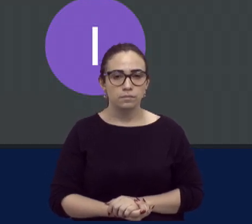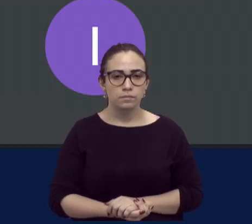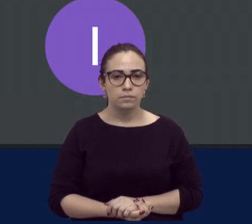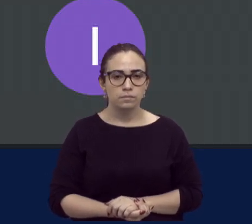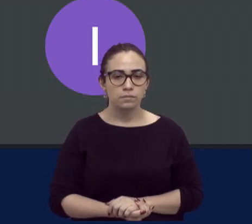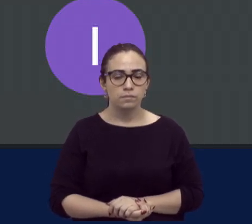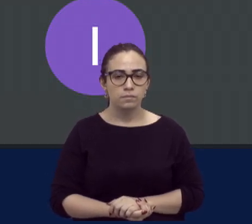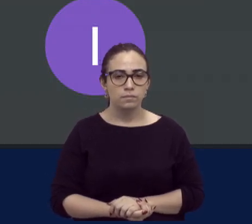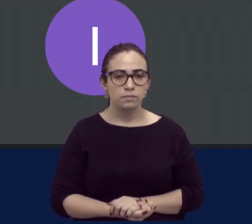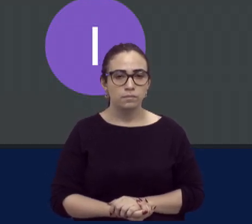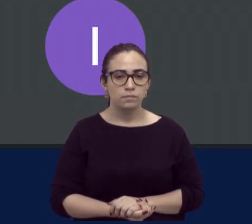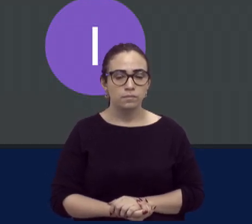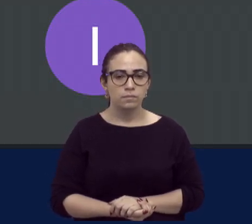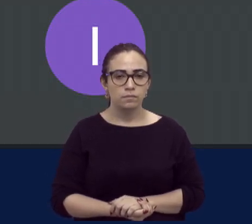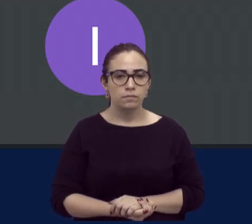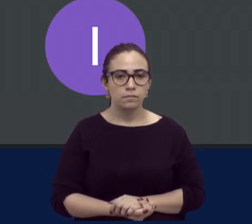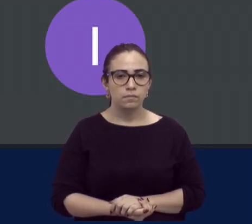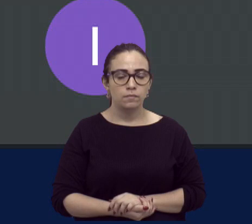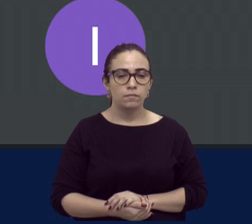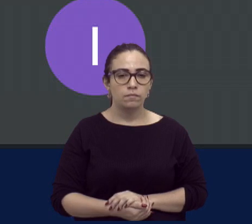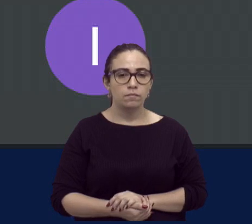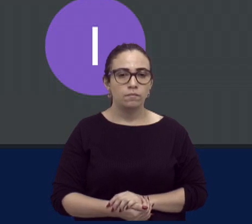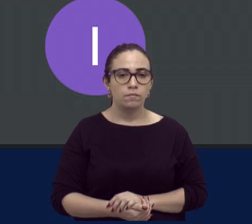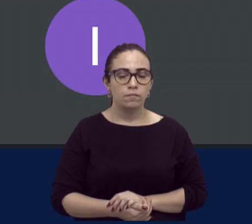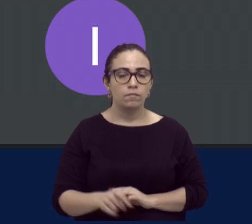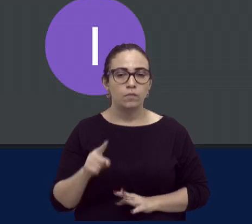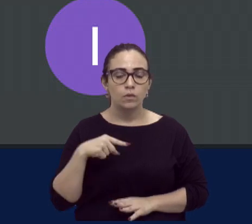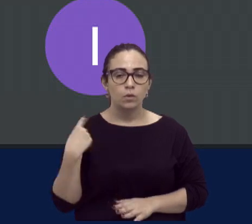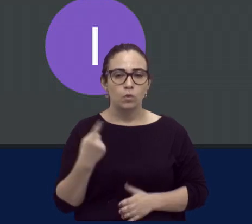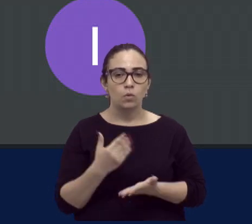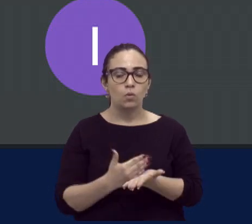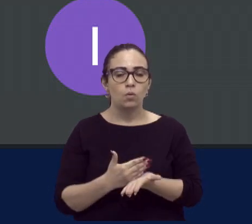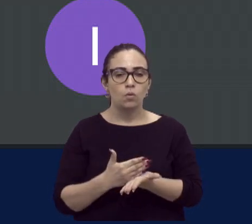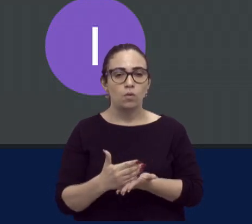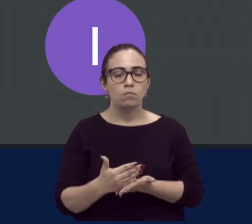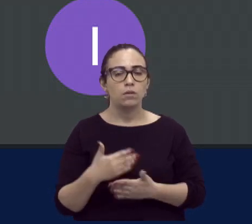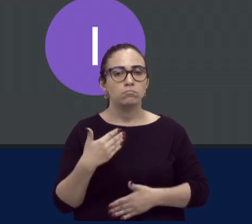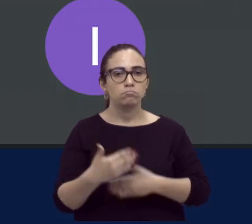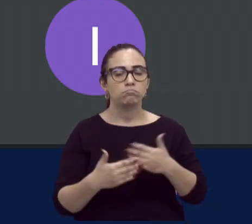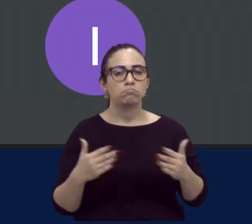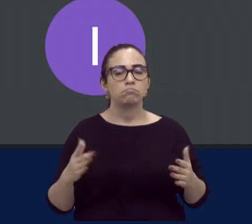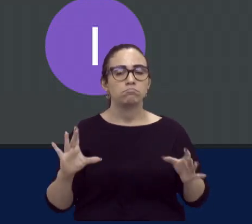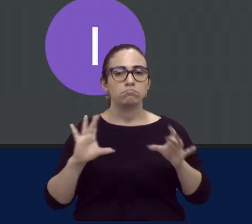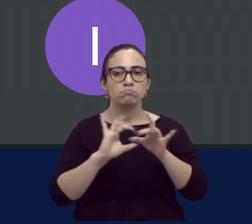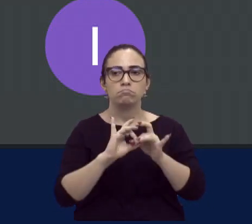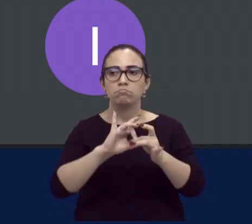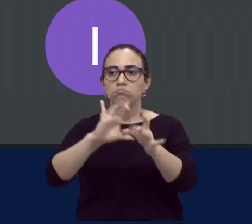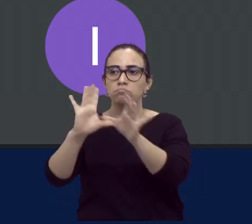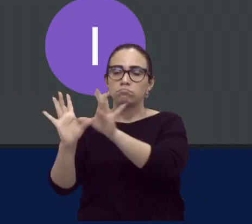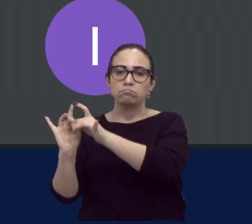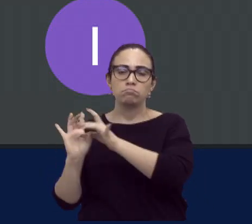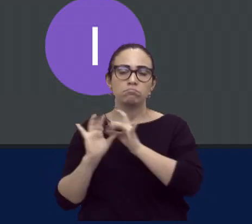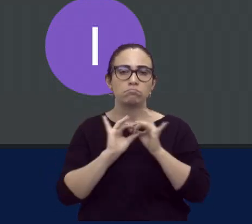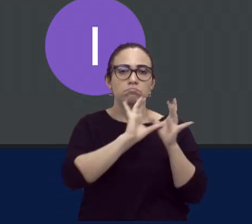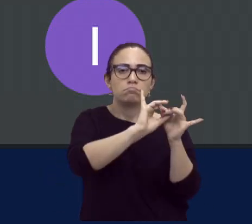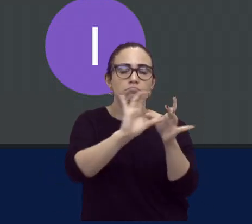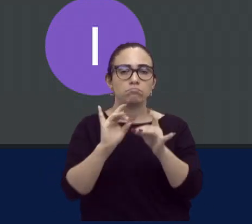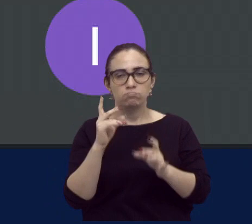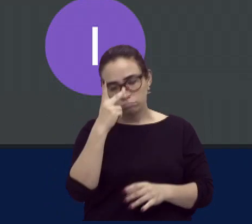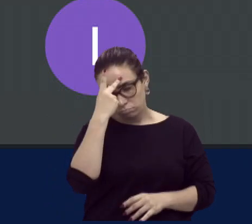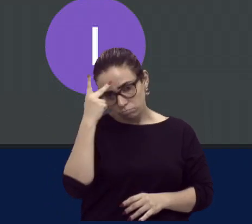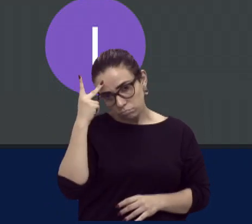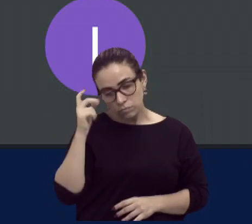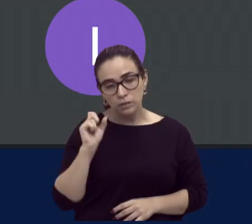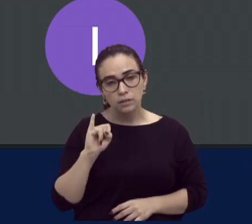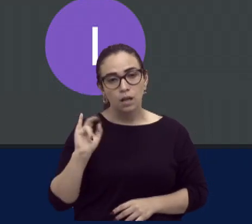somos pingos de luz que estamos começando essa conexão com as pessoas. Se isso acontecesse,